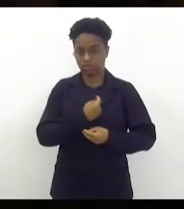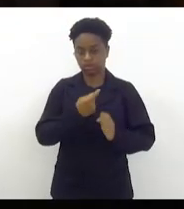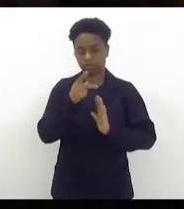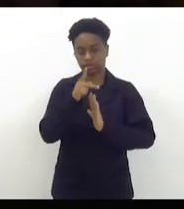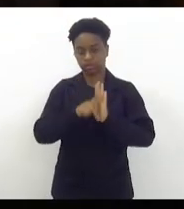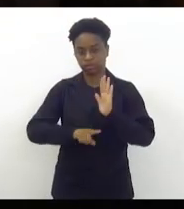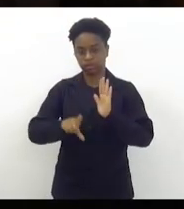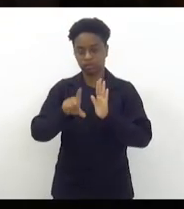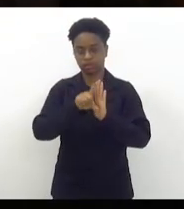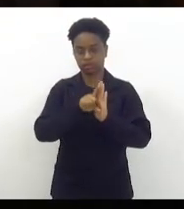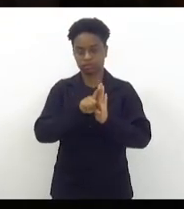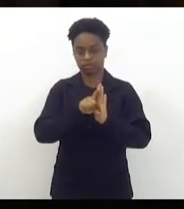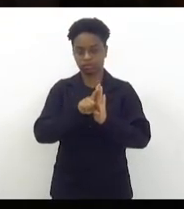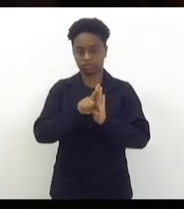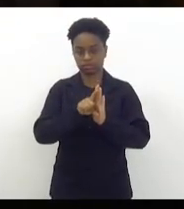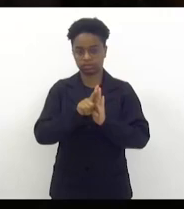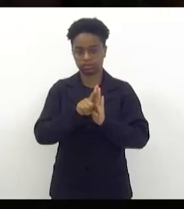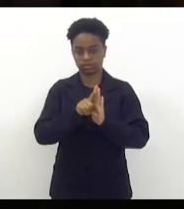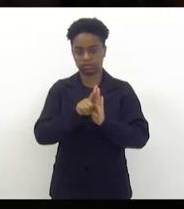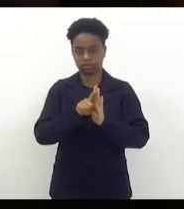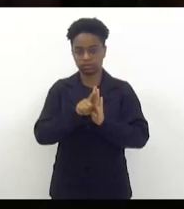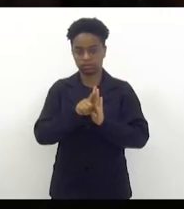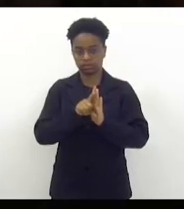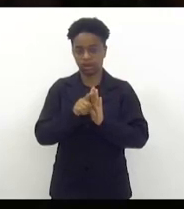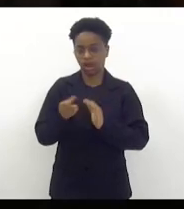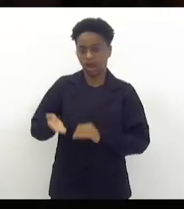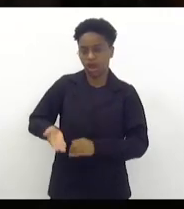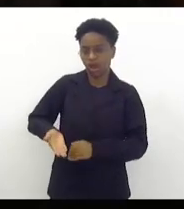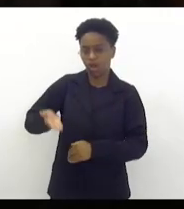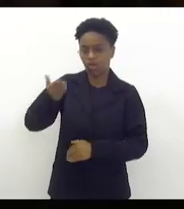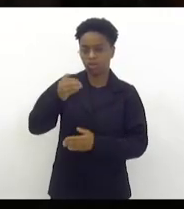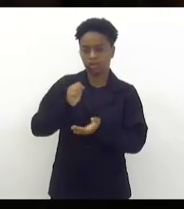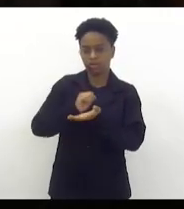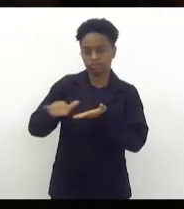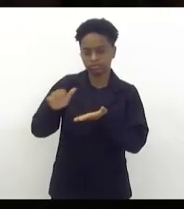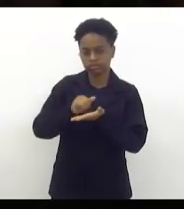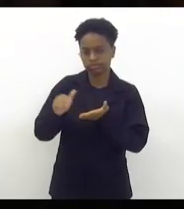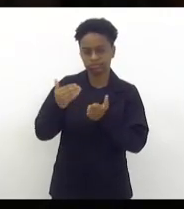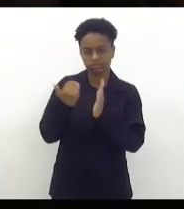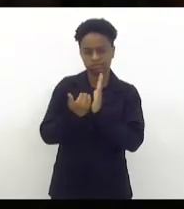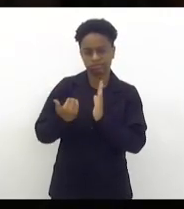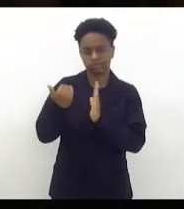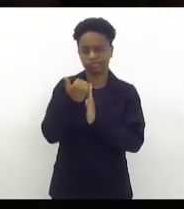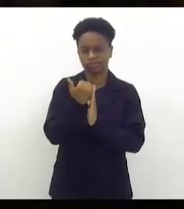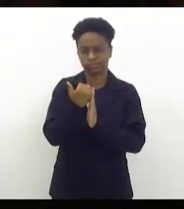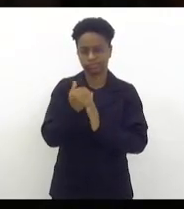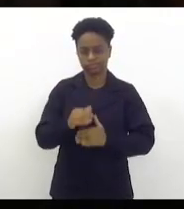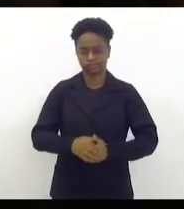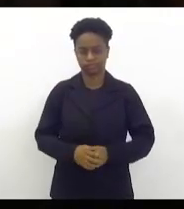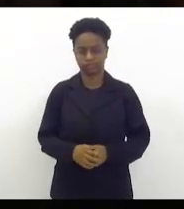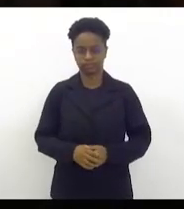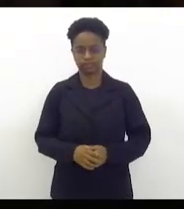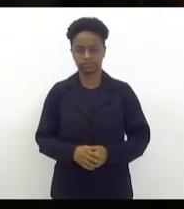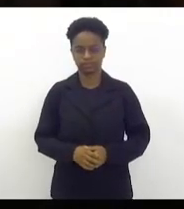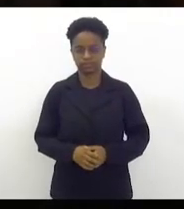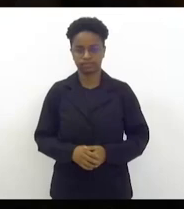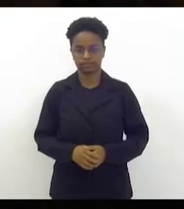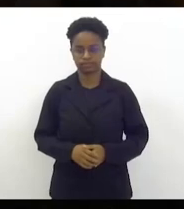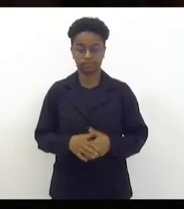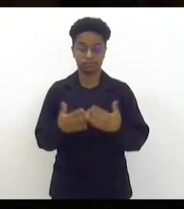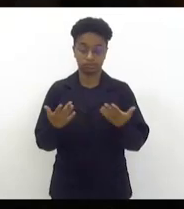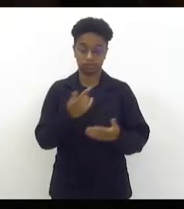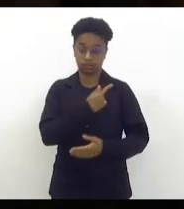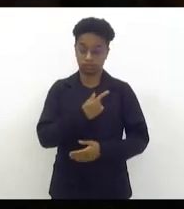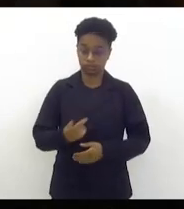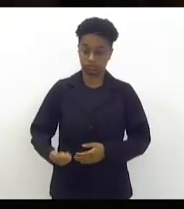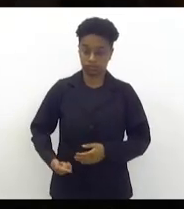lei que aumentava as custas de uma forma exponencial. O governador